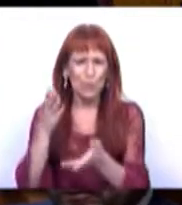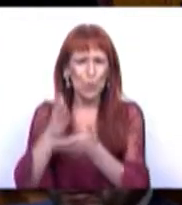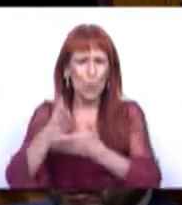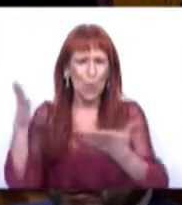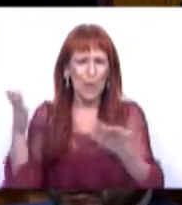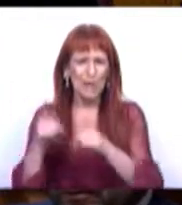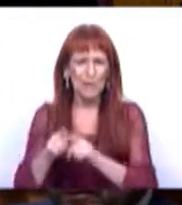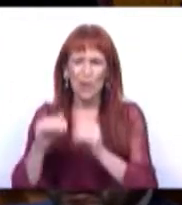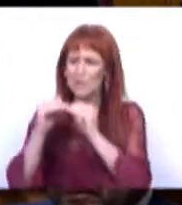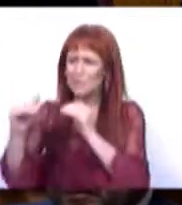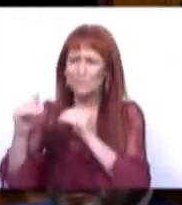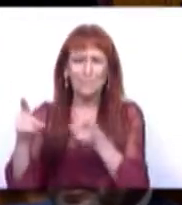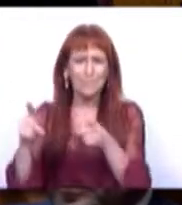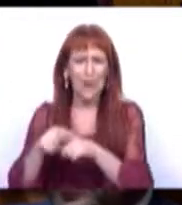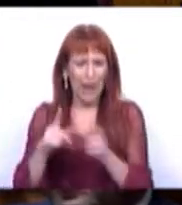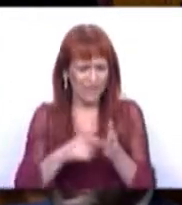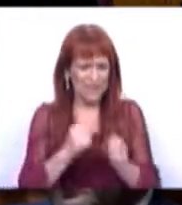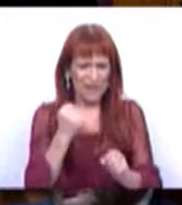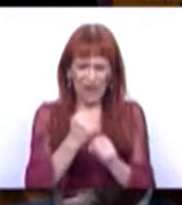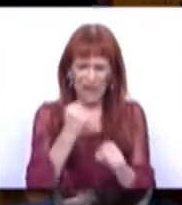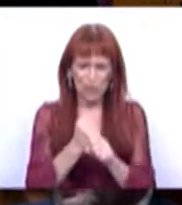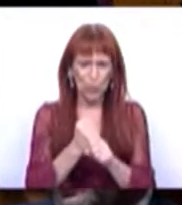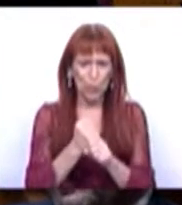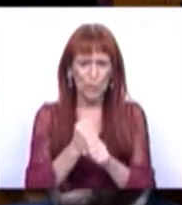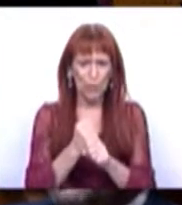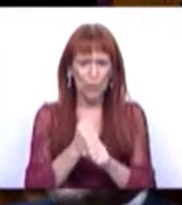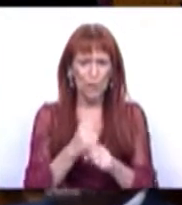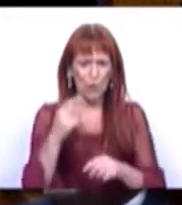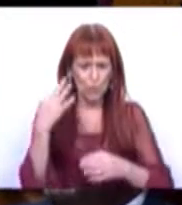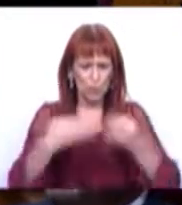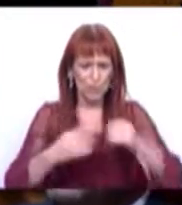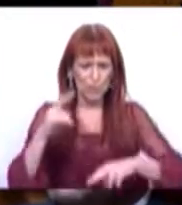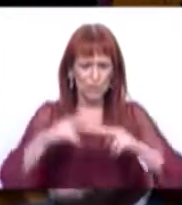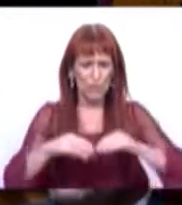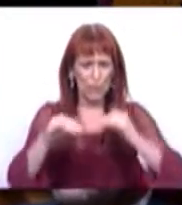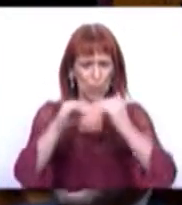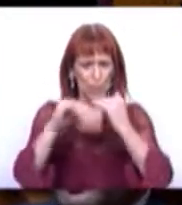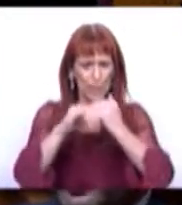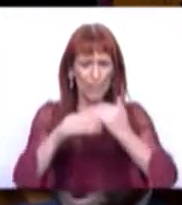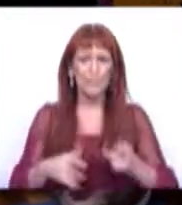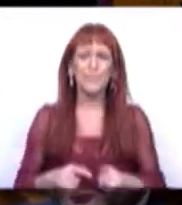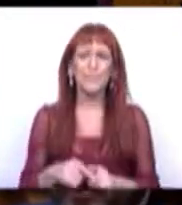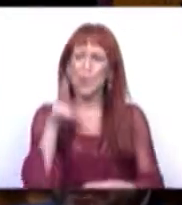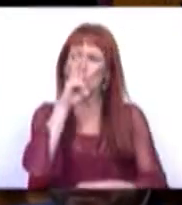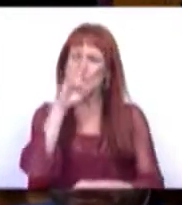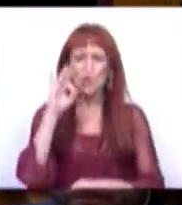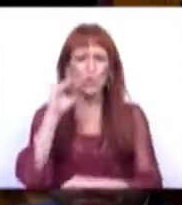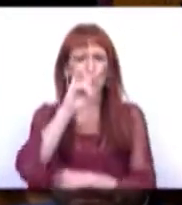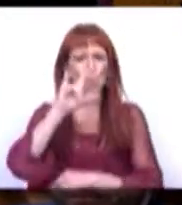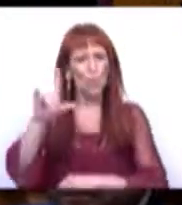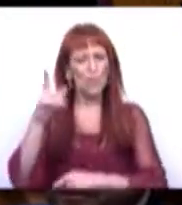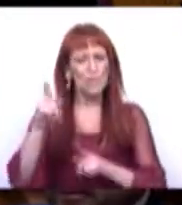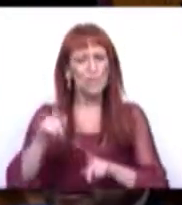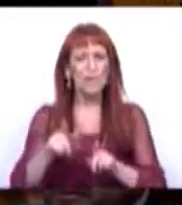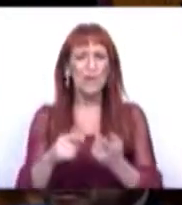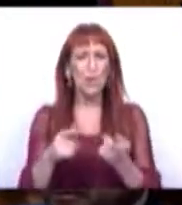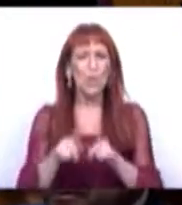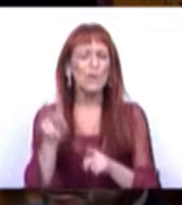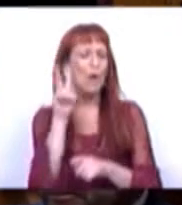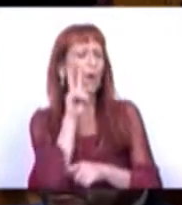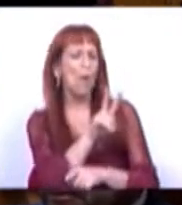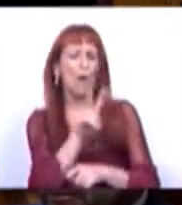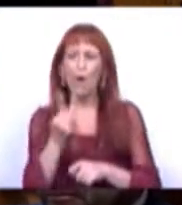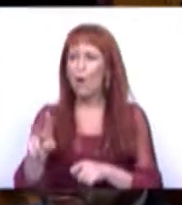basta falar de sustentabilidade, é preciso exigir com justiça fiscal e com equidade. Os combustíveis fósseis também não podem ser